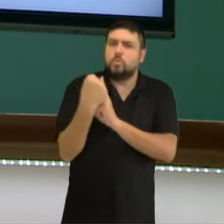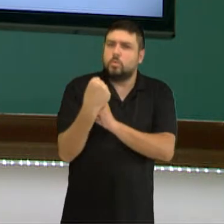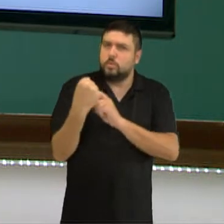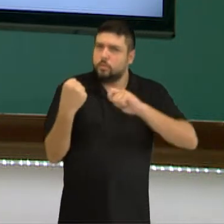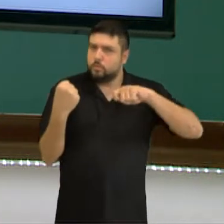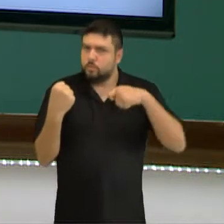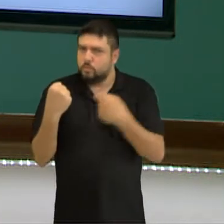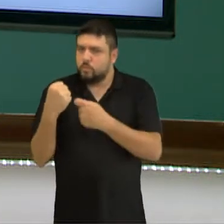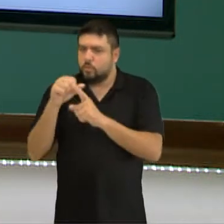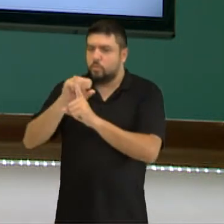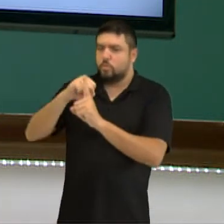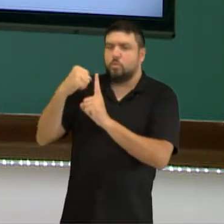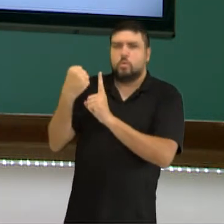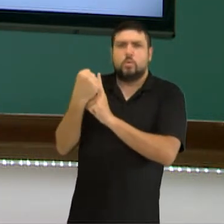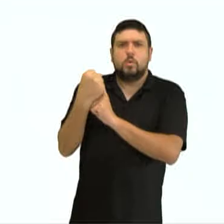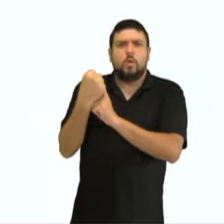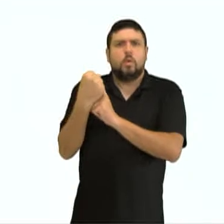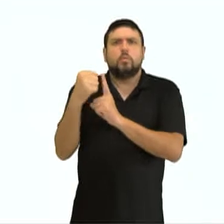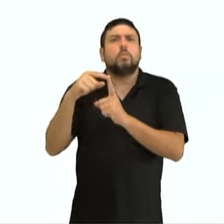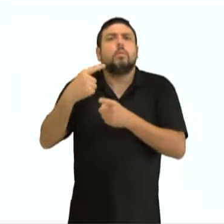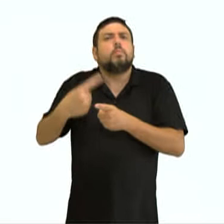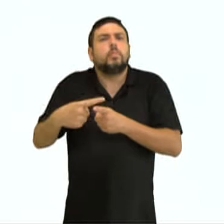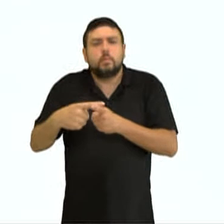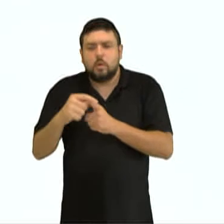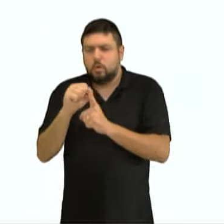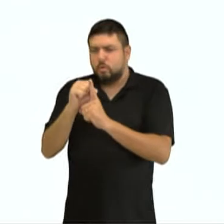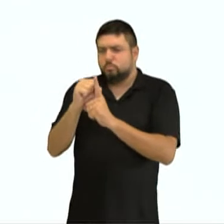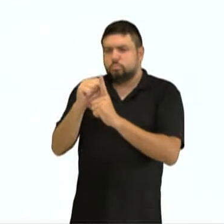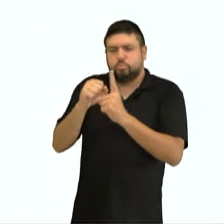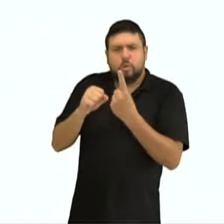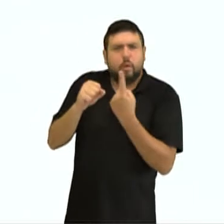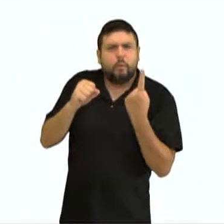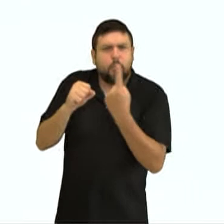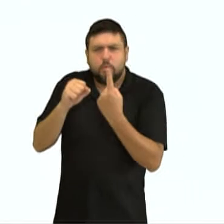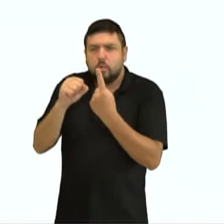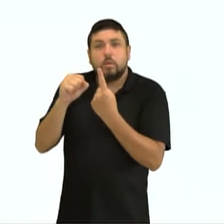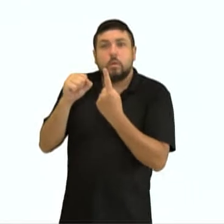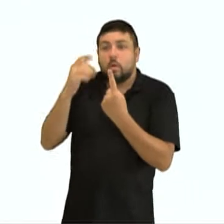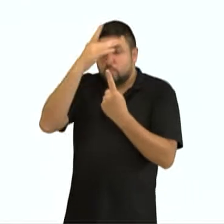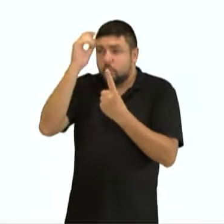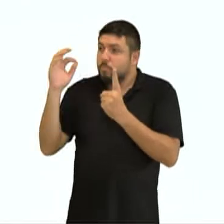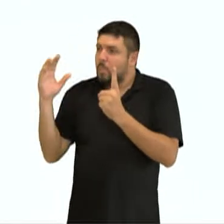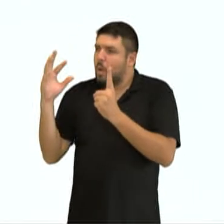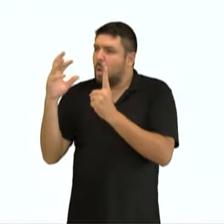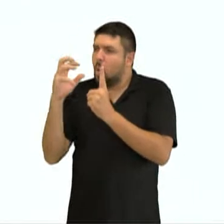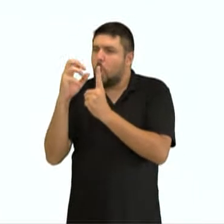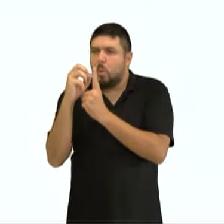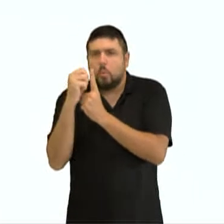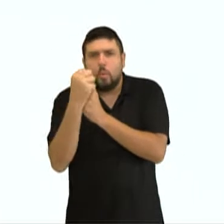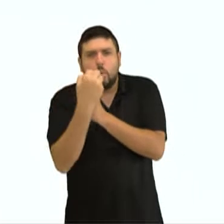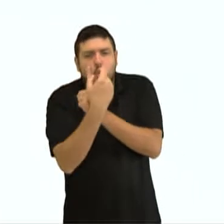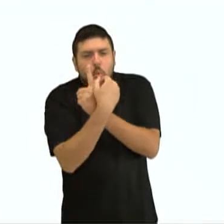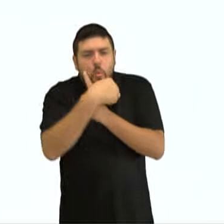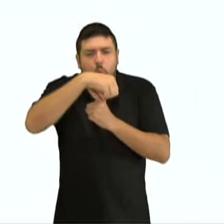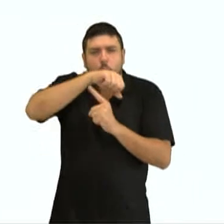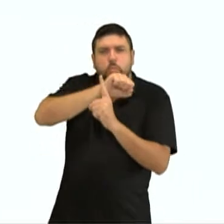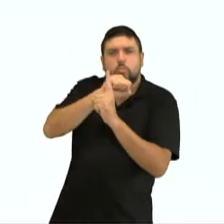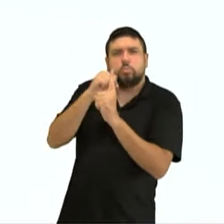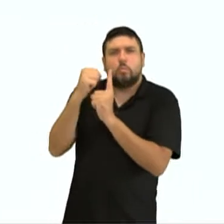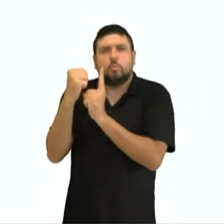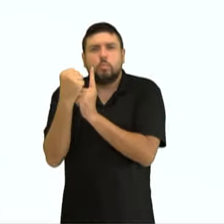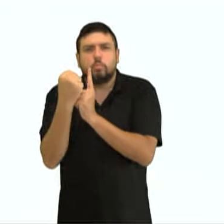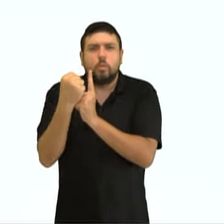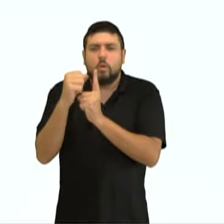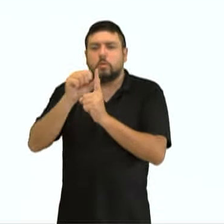pessoas, cercado de outras pessoas. Você já percebeu que é ruim estar sozinho?